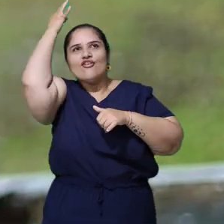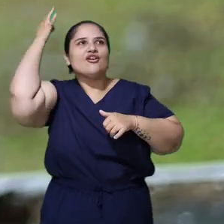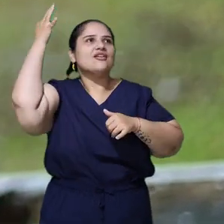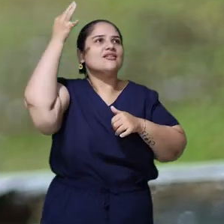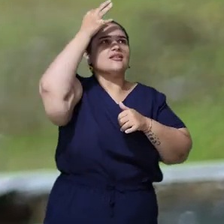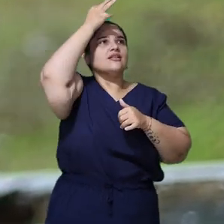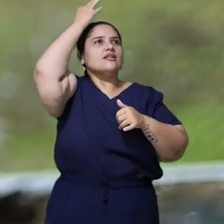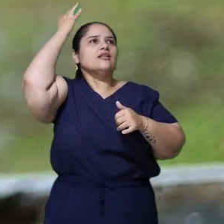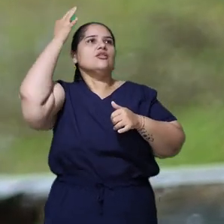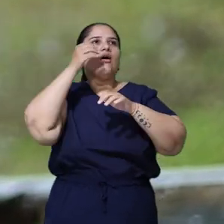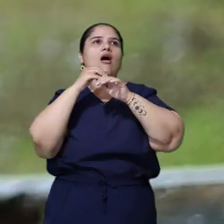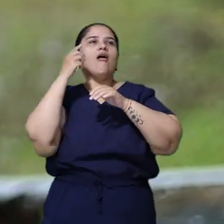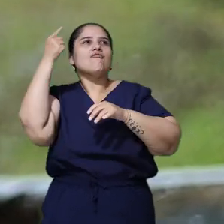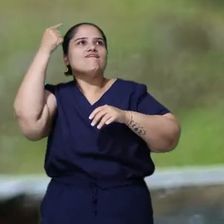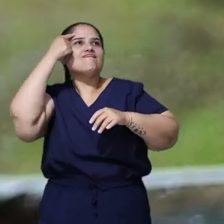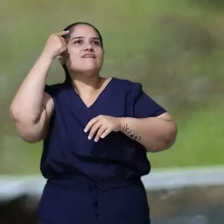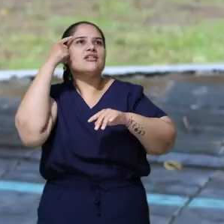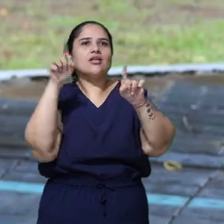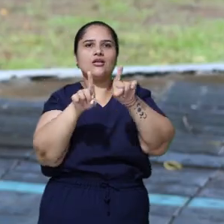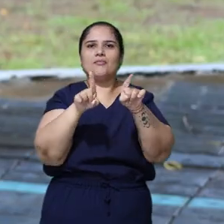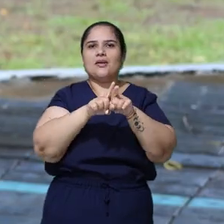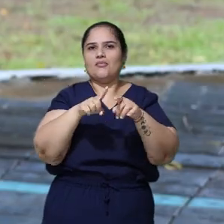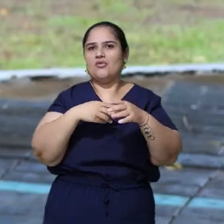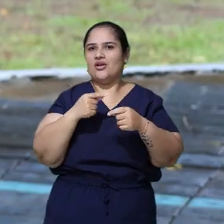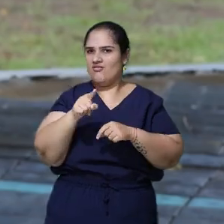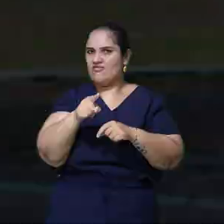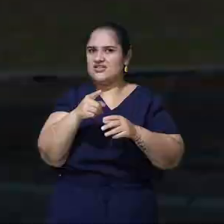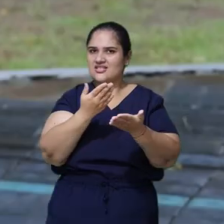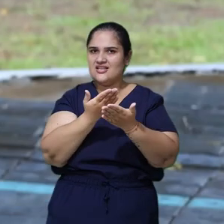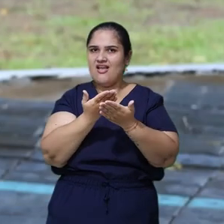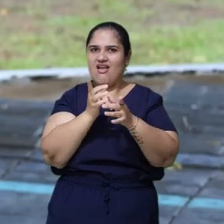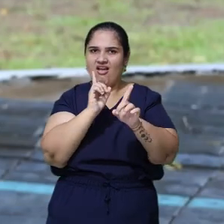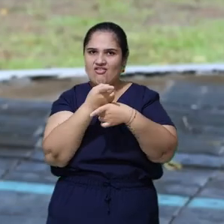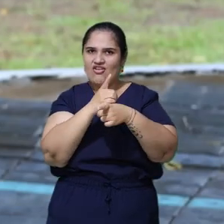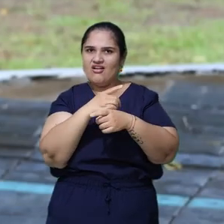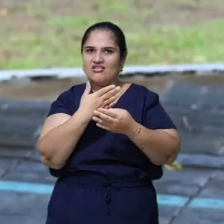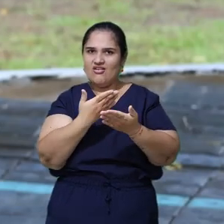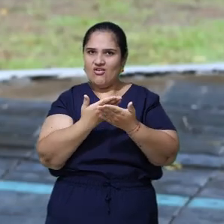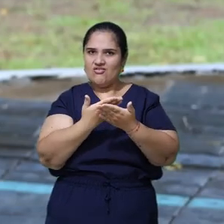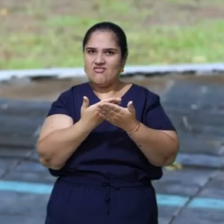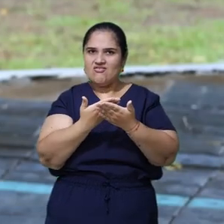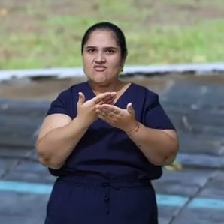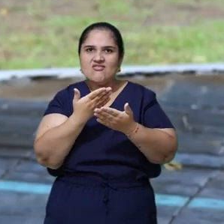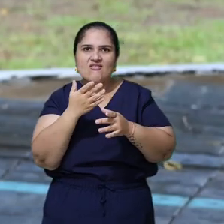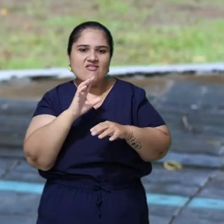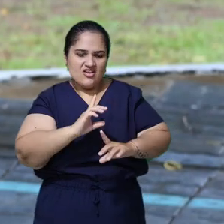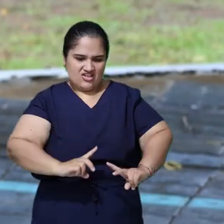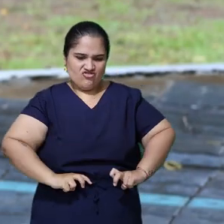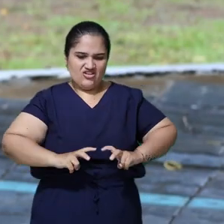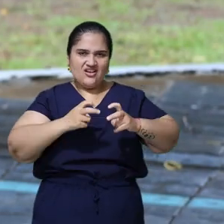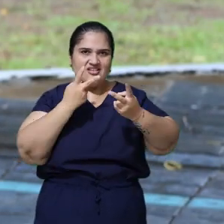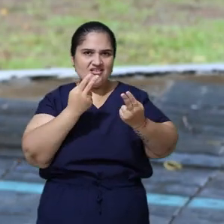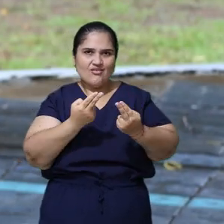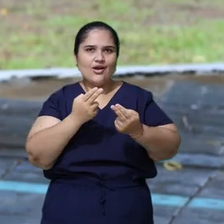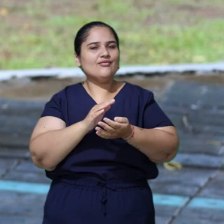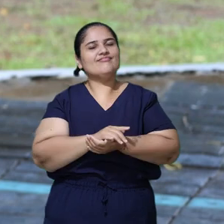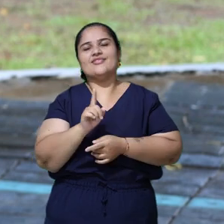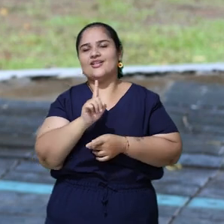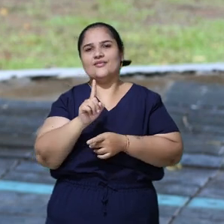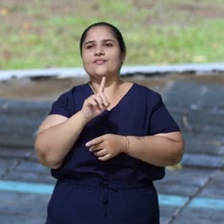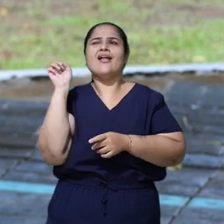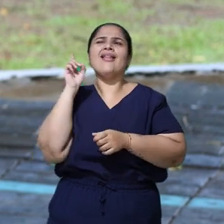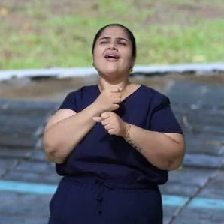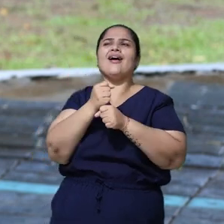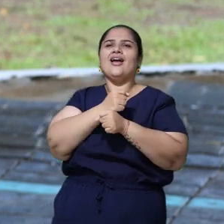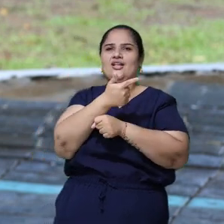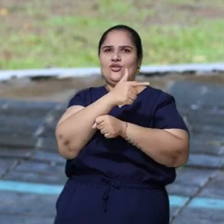você ser a mesma pessoa após o diagnóstico de câncer. Lá em 2022, eu vou fazer aqui uma linha do tempo para ficar